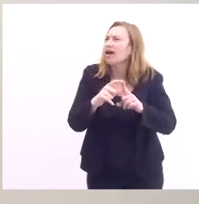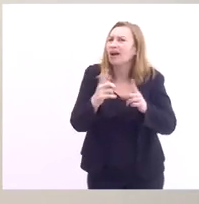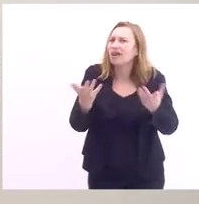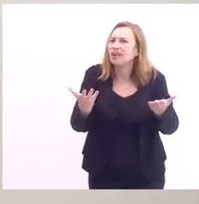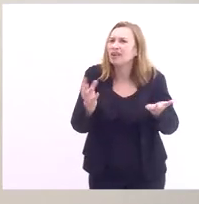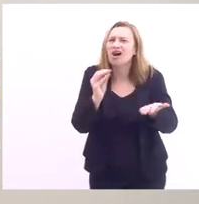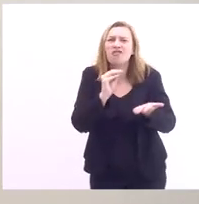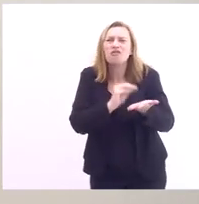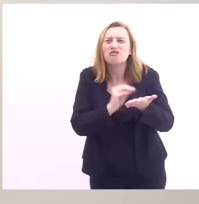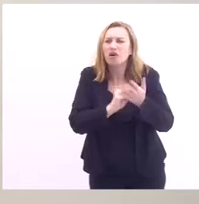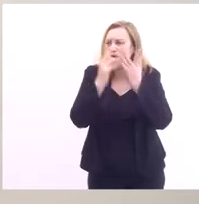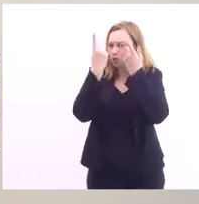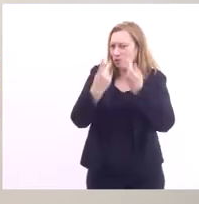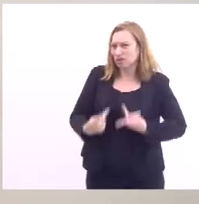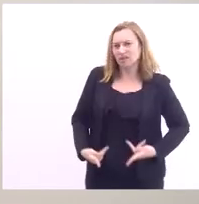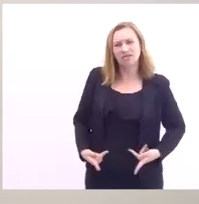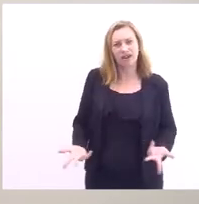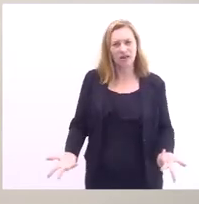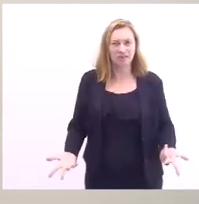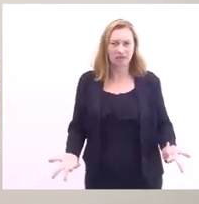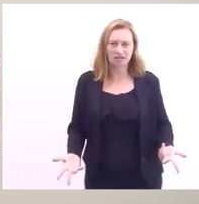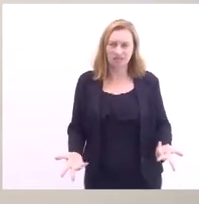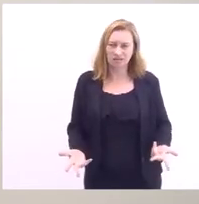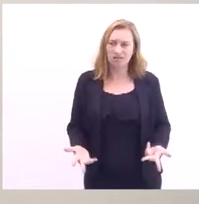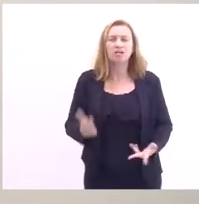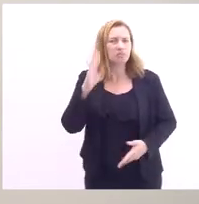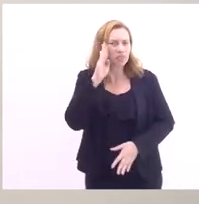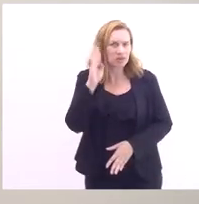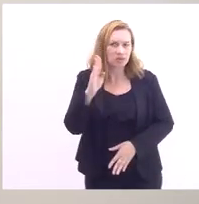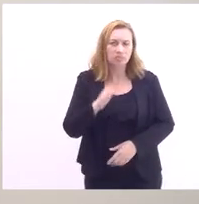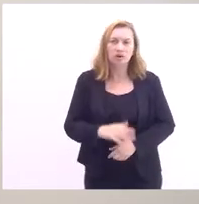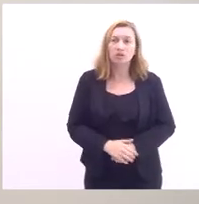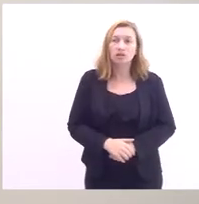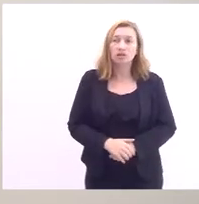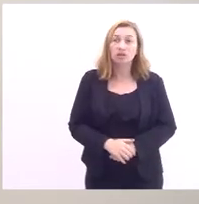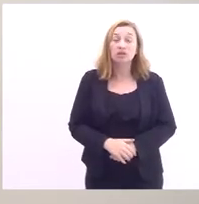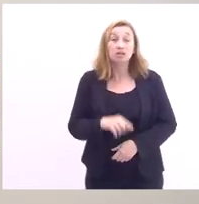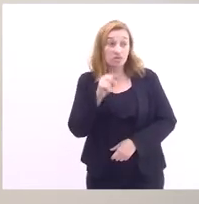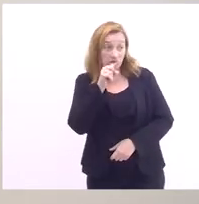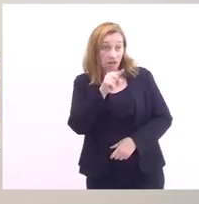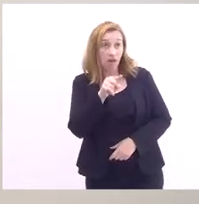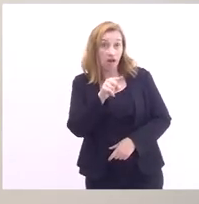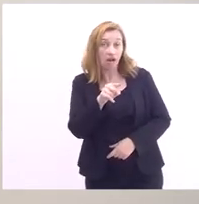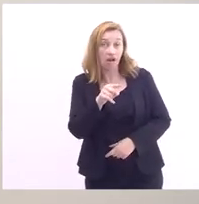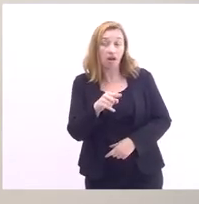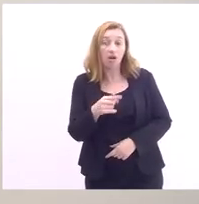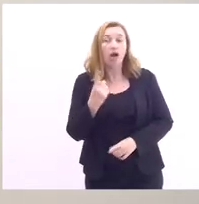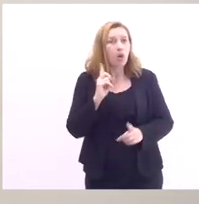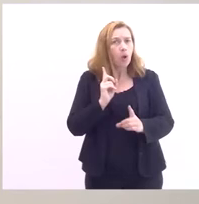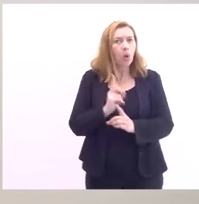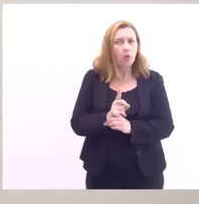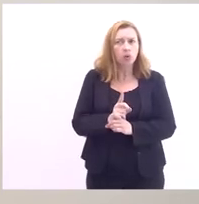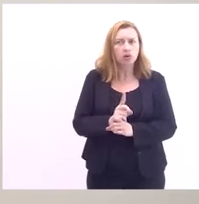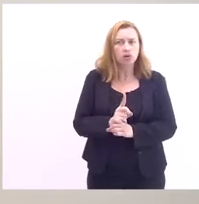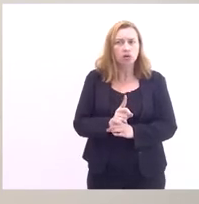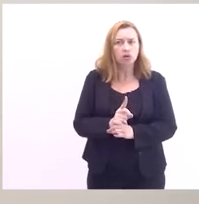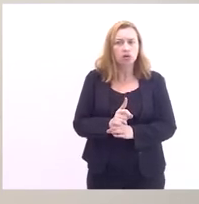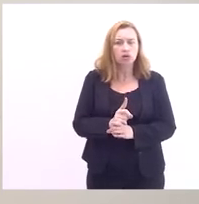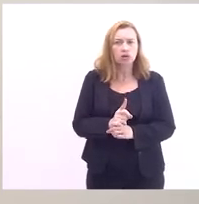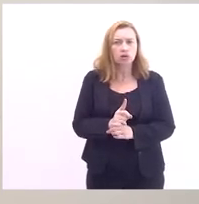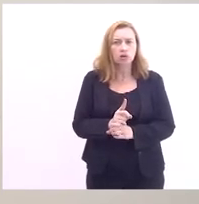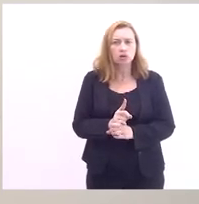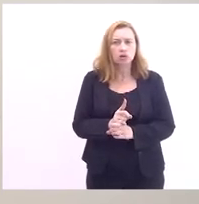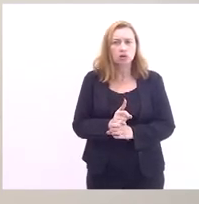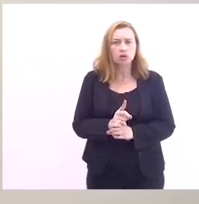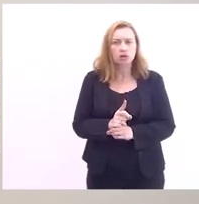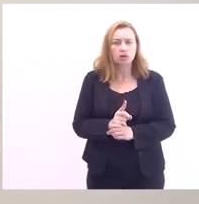Falta de humanidade. Idosos, principalmente. E aí, lá, eu encontrei um munícipe.